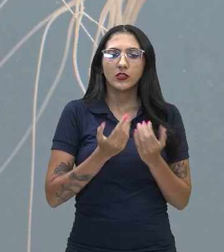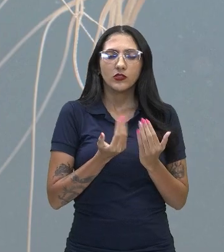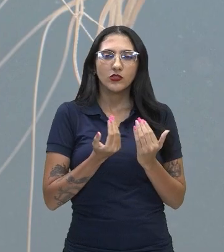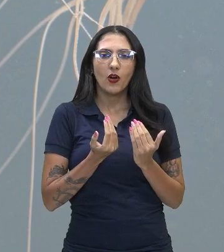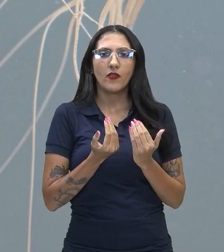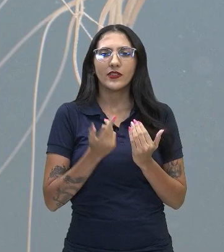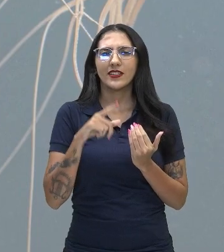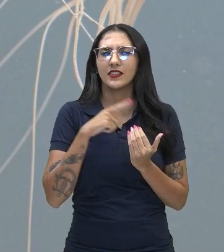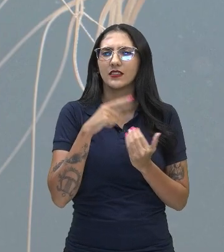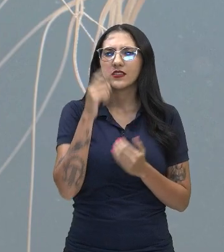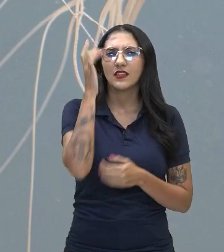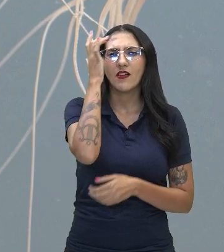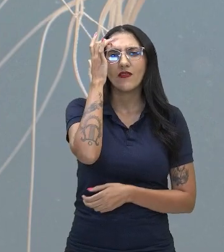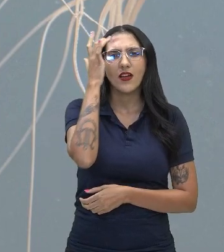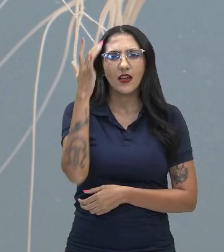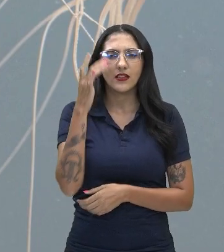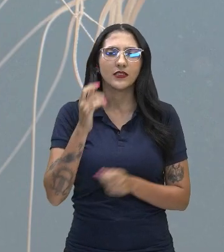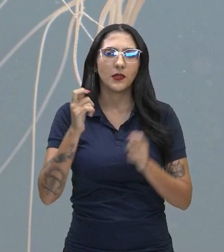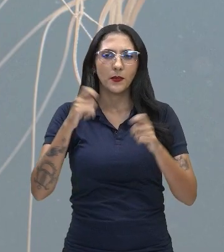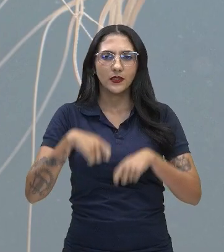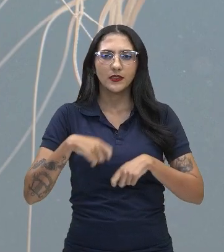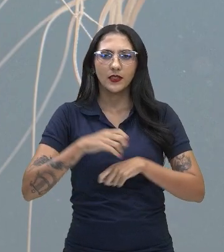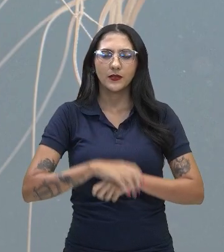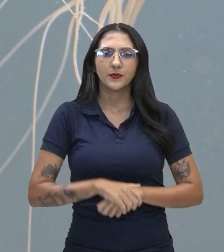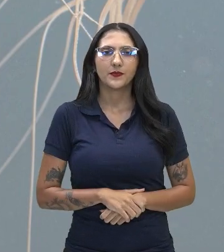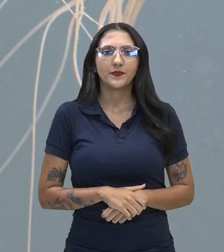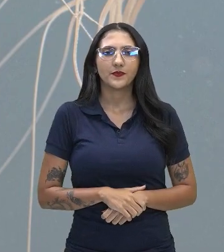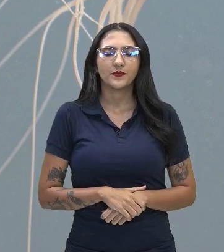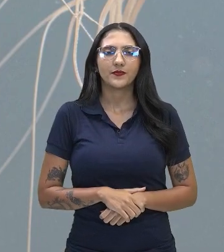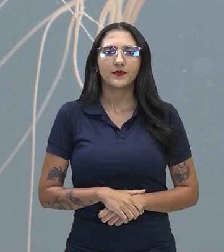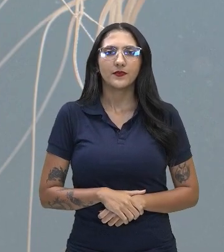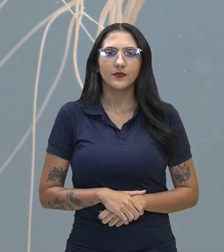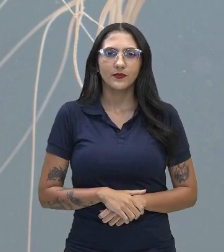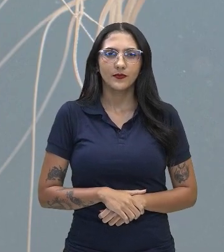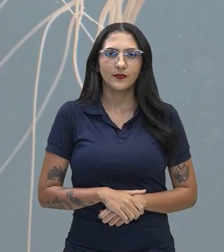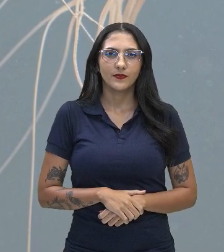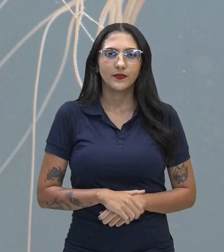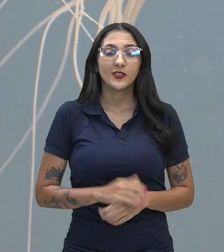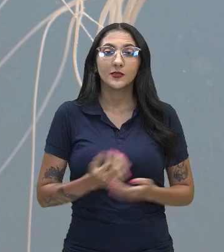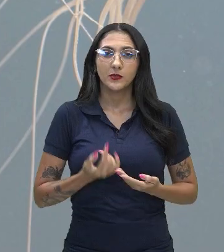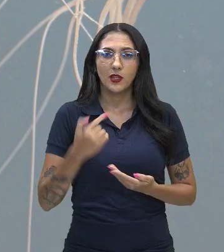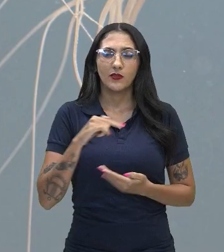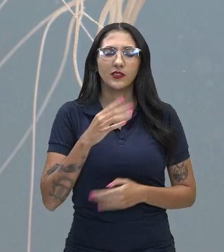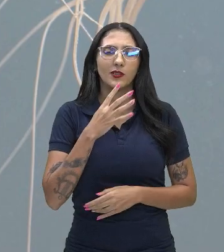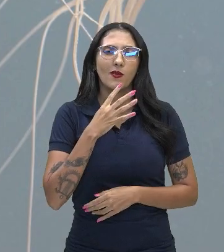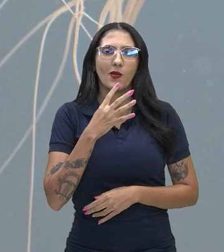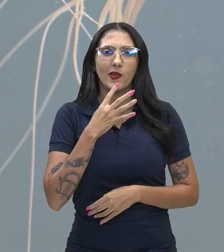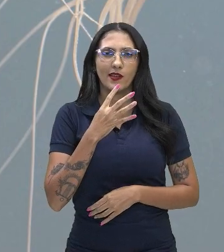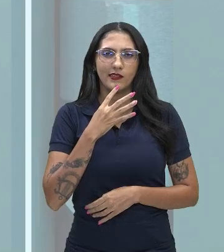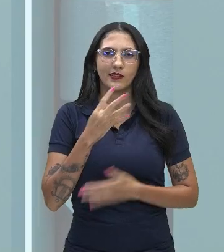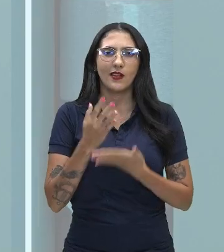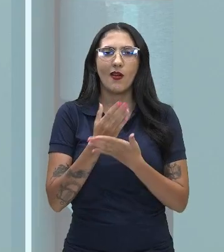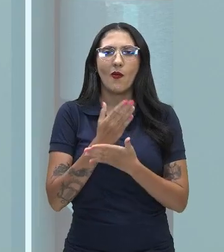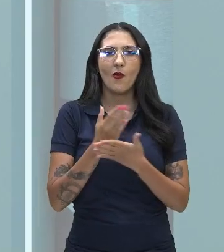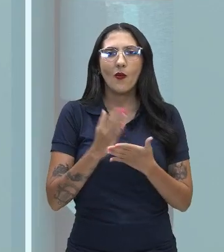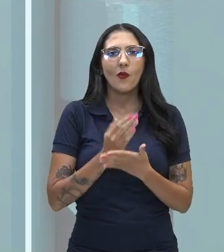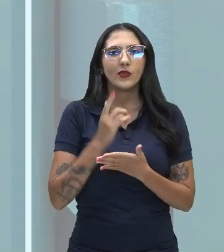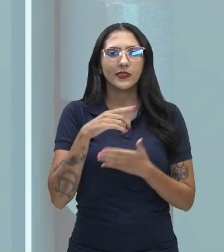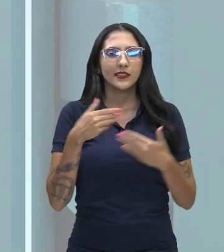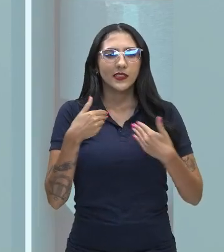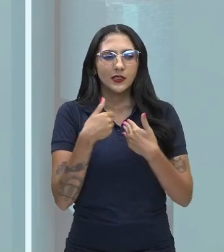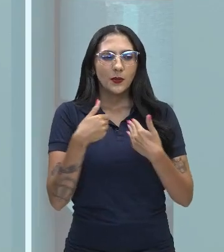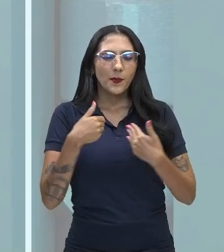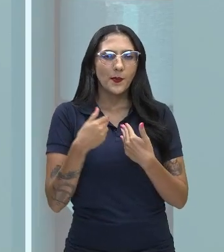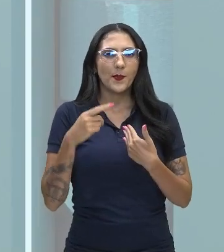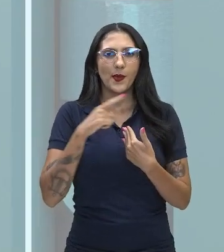essa facilidade aí. Então vocês conheceram alguns animais aí na natureza que a gente pode dizer que tem